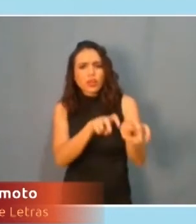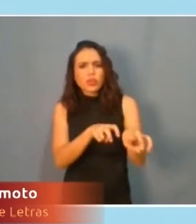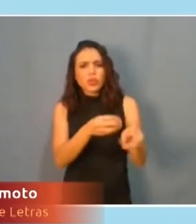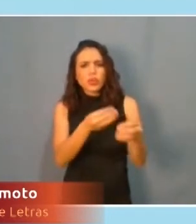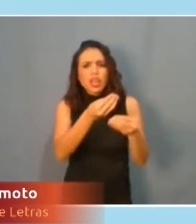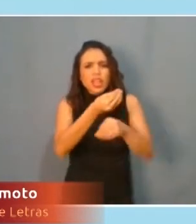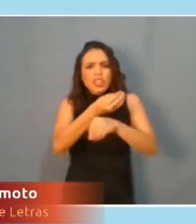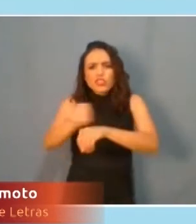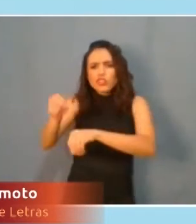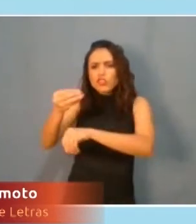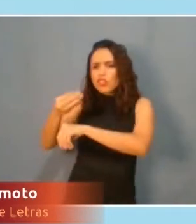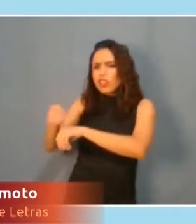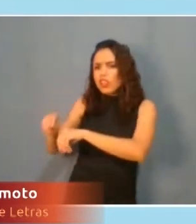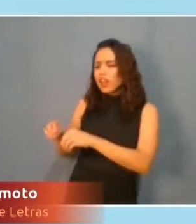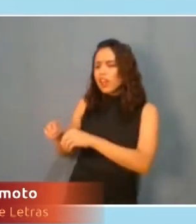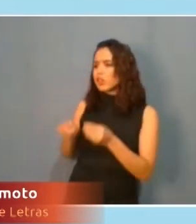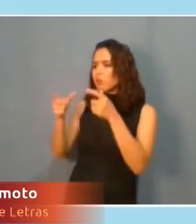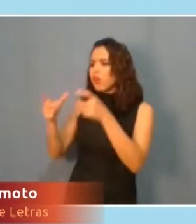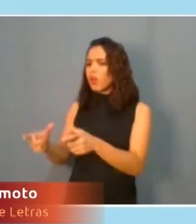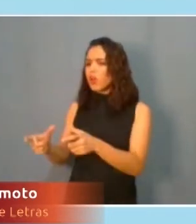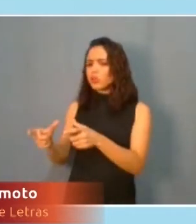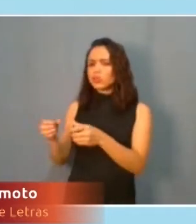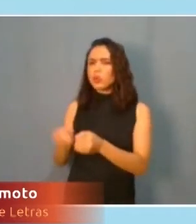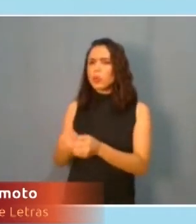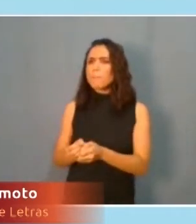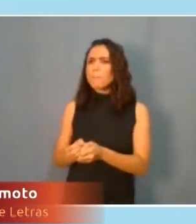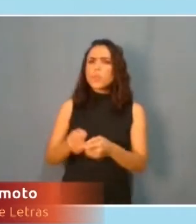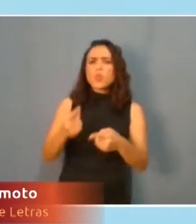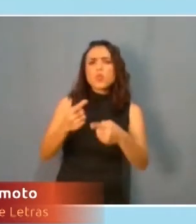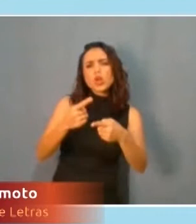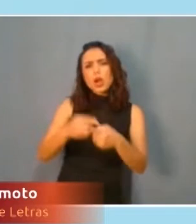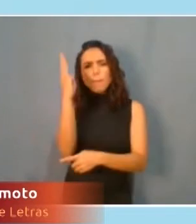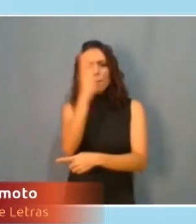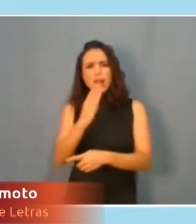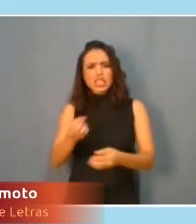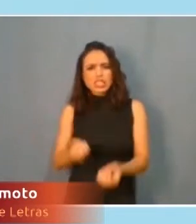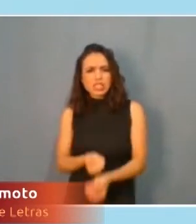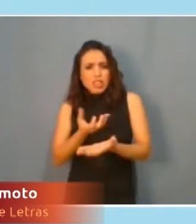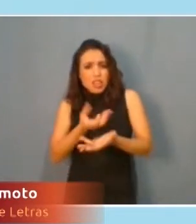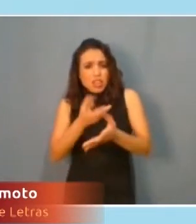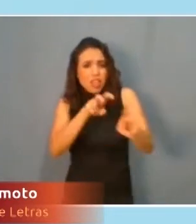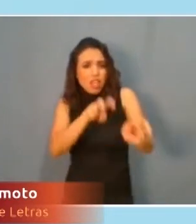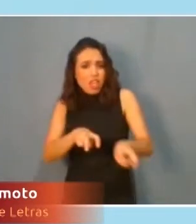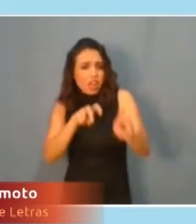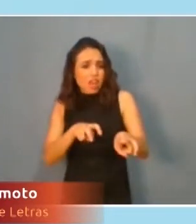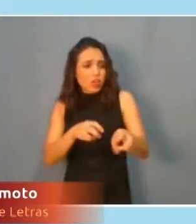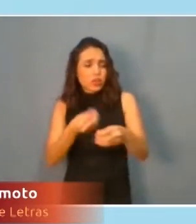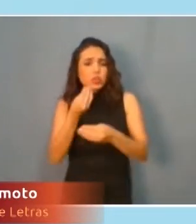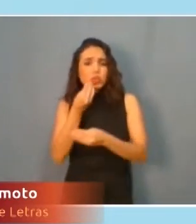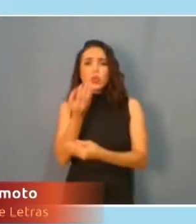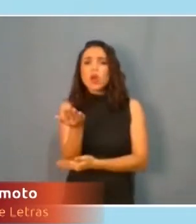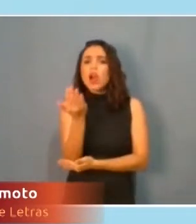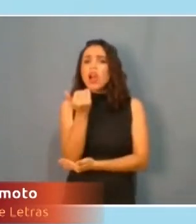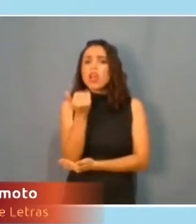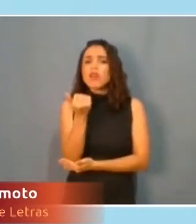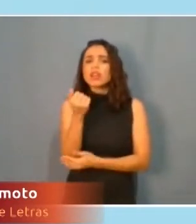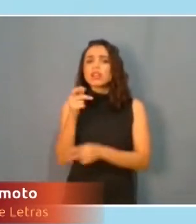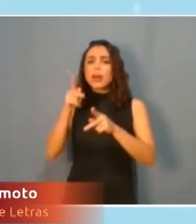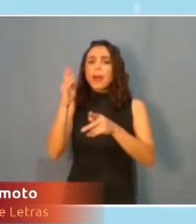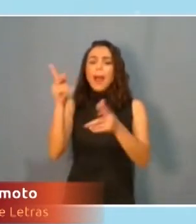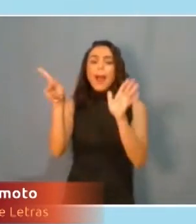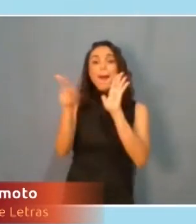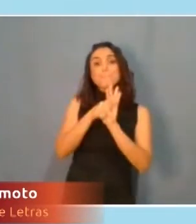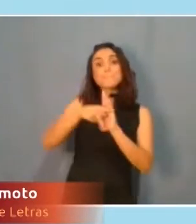entender, né? Como um país que produz tanto não alimenta a própria população. Exatamente, o agrotech, agropop, mas